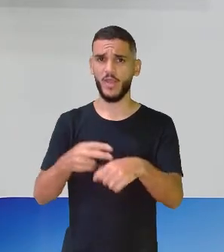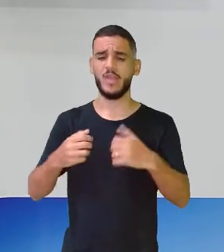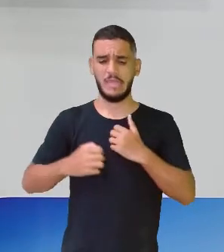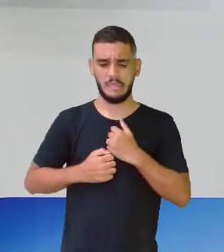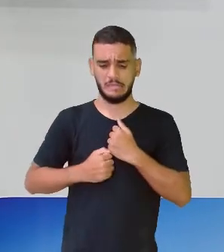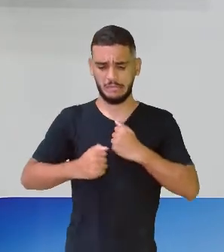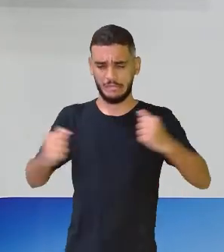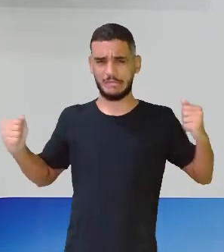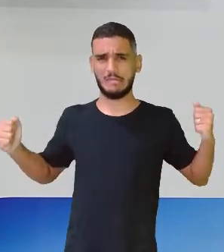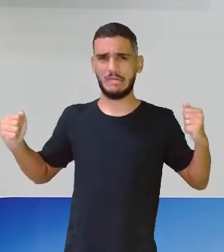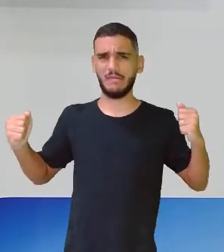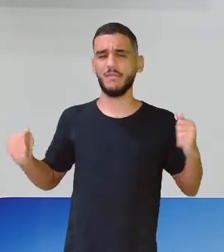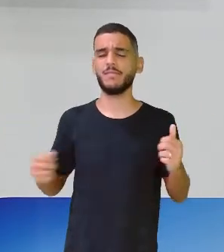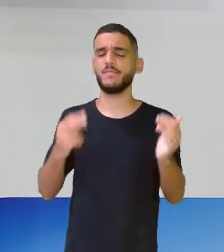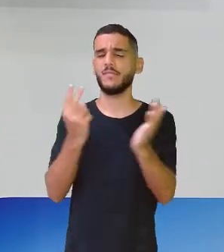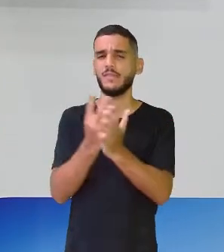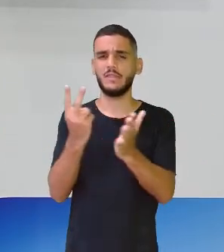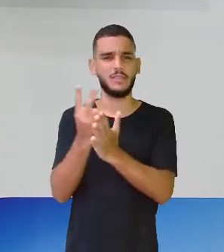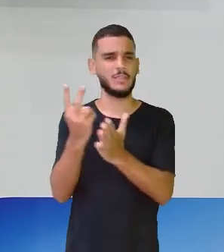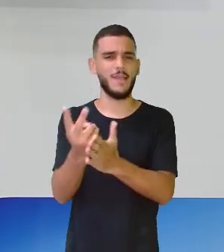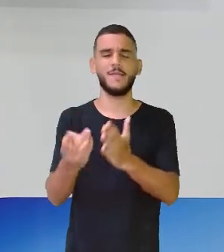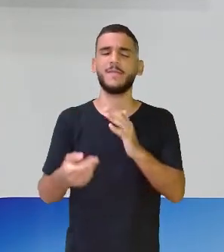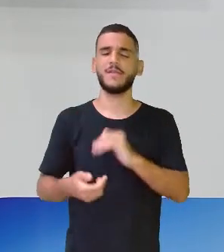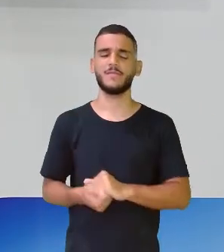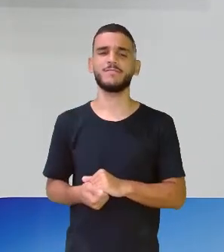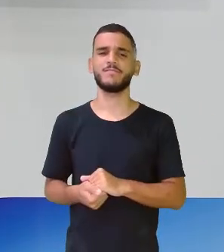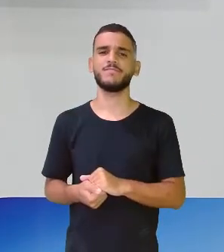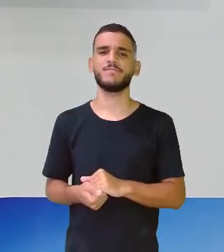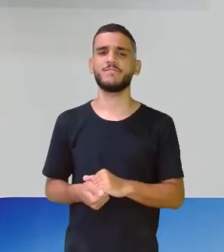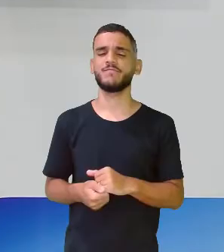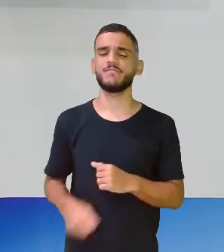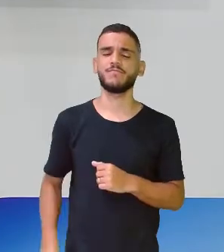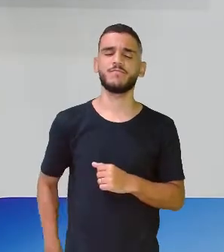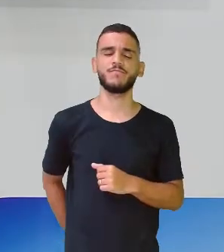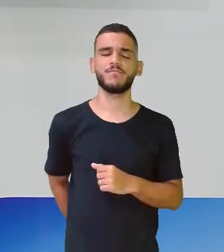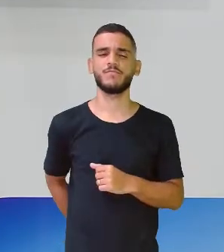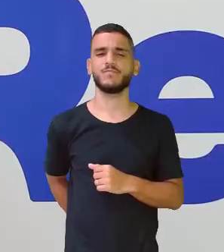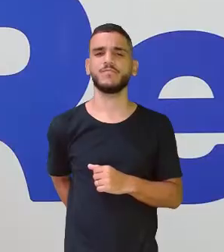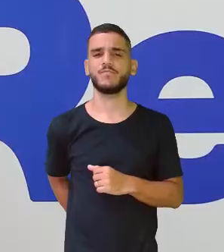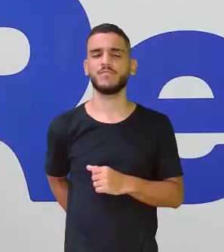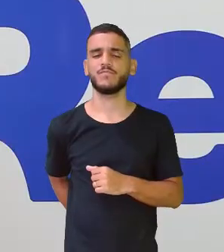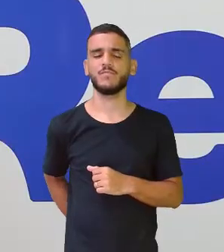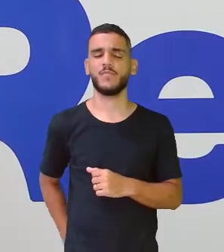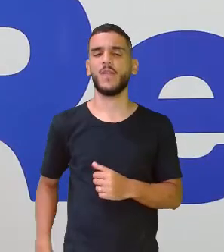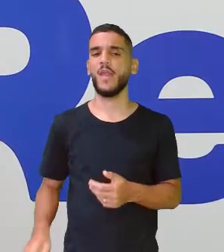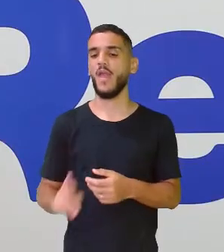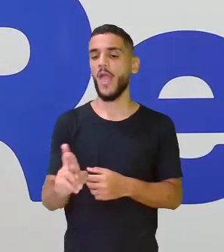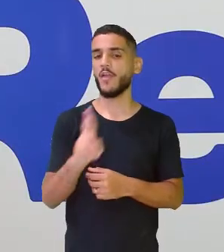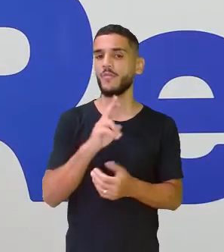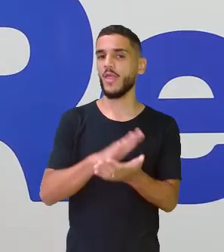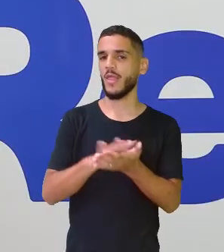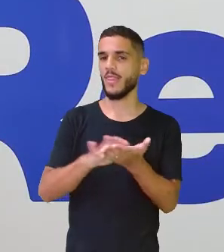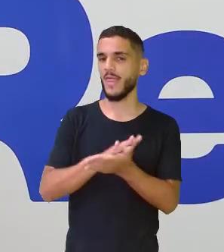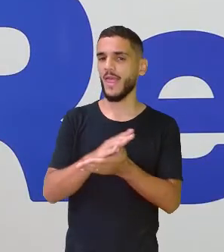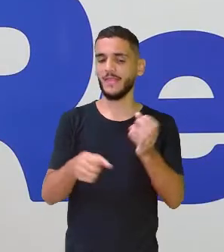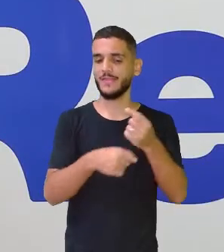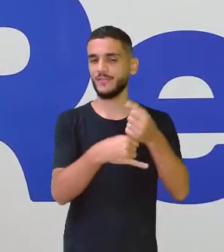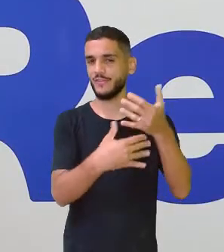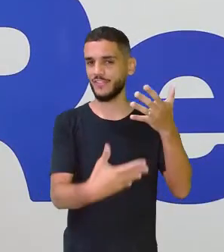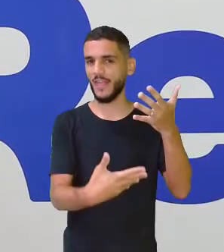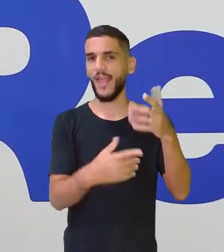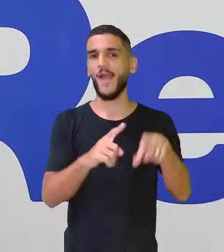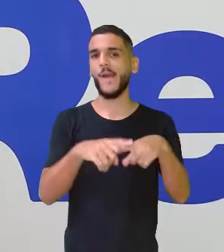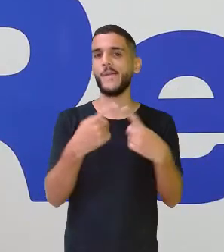fica todo esfarrapado, feito o pobre do peixinho. Fala aí, professora Márcia. Eu sei, não me disseram ainda se conhece o Incrível Hulk,